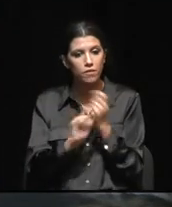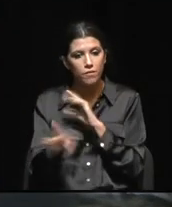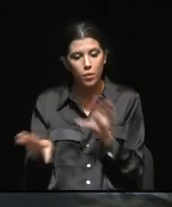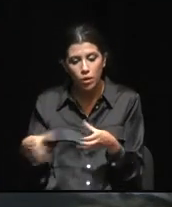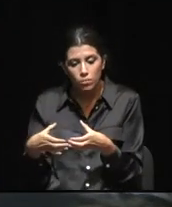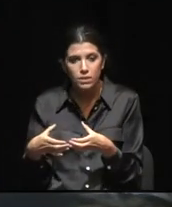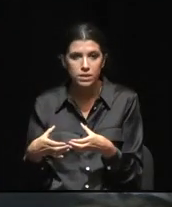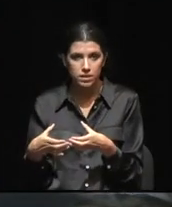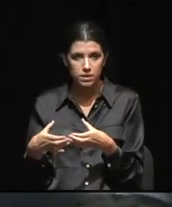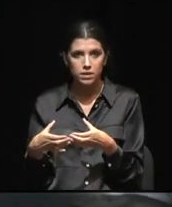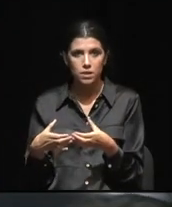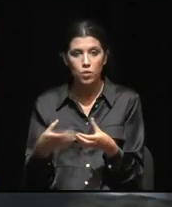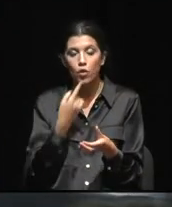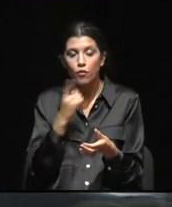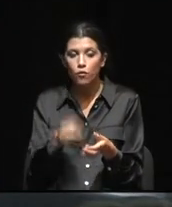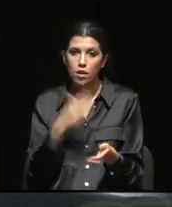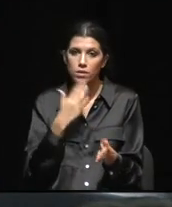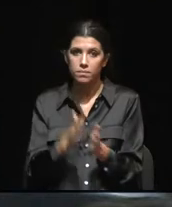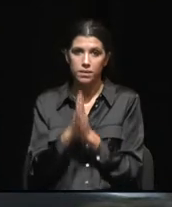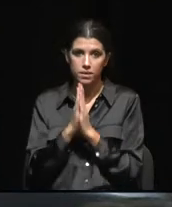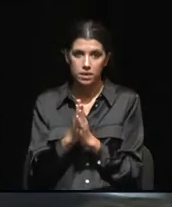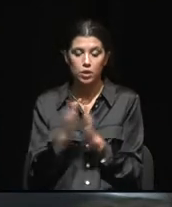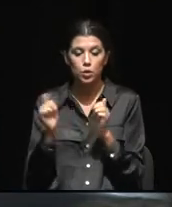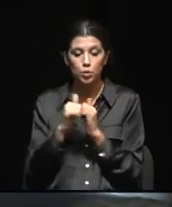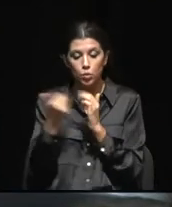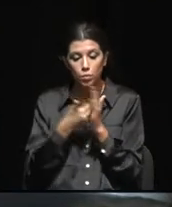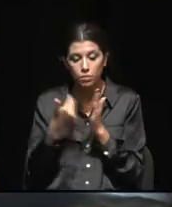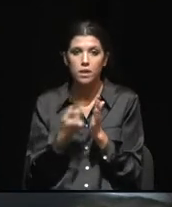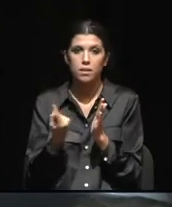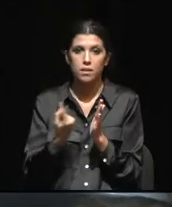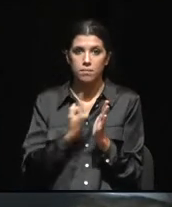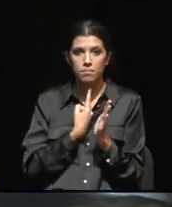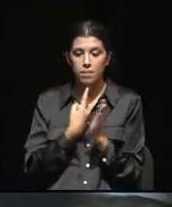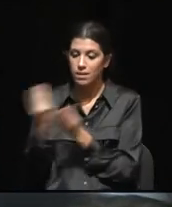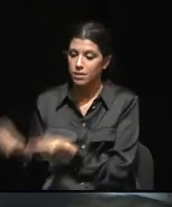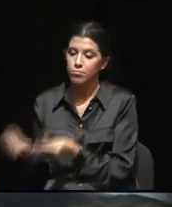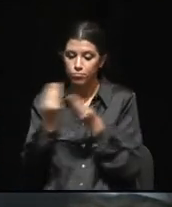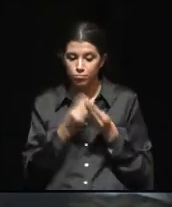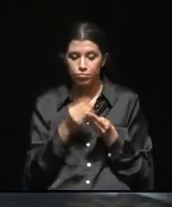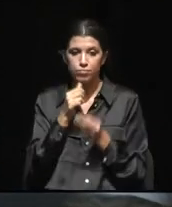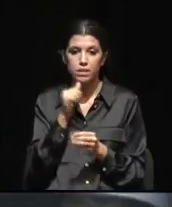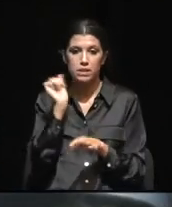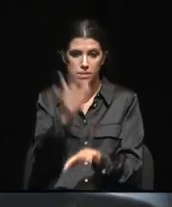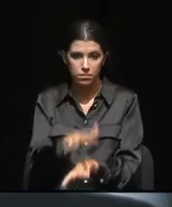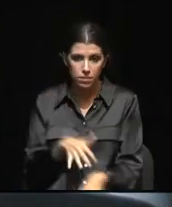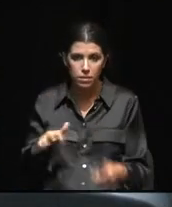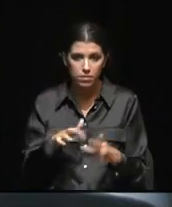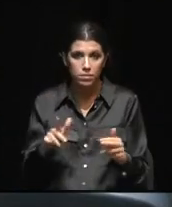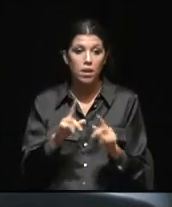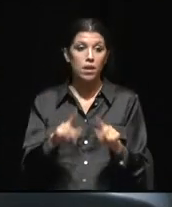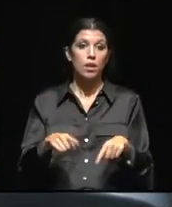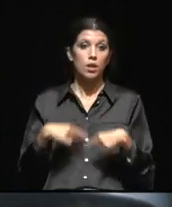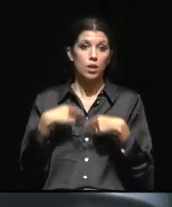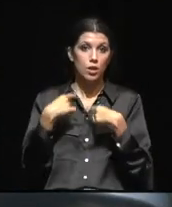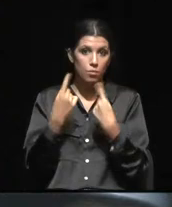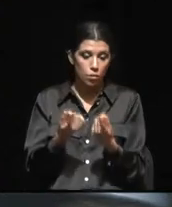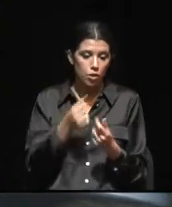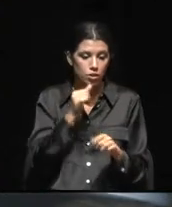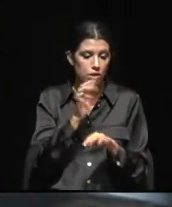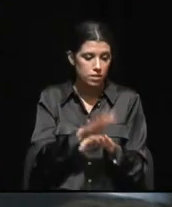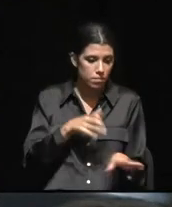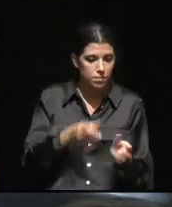comissão eu volto a insistir que a documentação deve vir para Assembleia Municipal e a assembleia Municipal é depois encarrega e